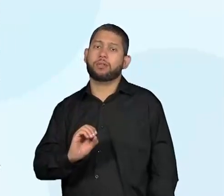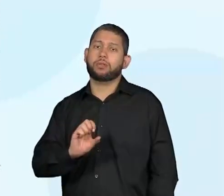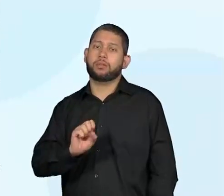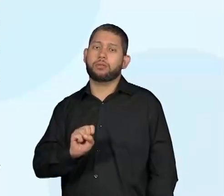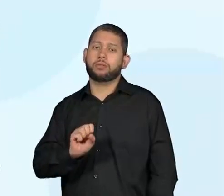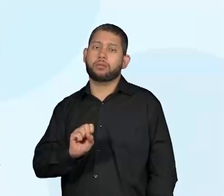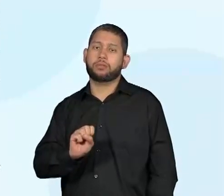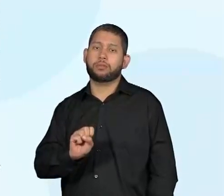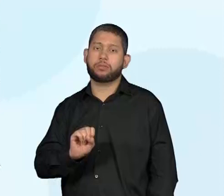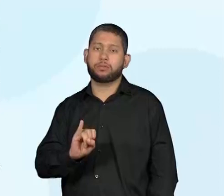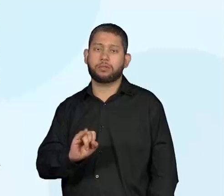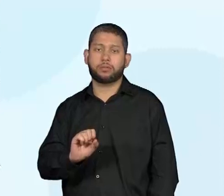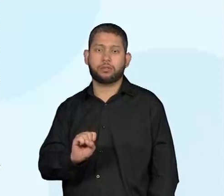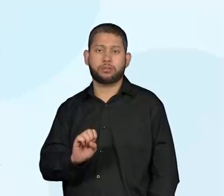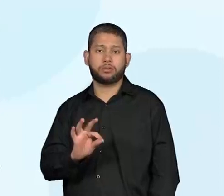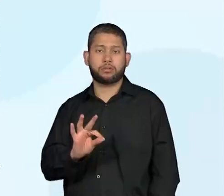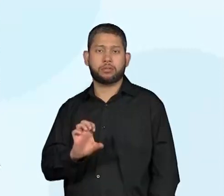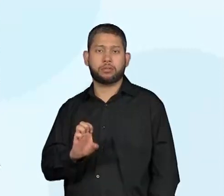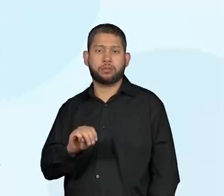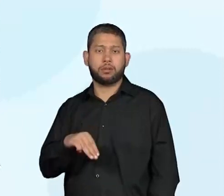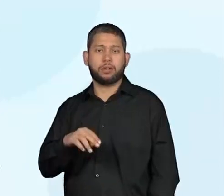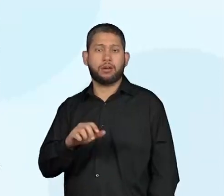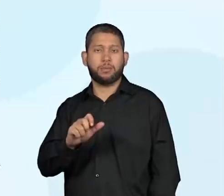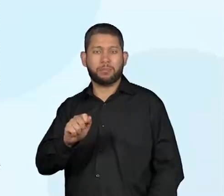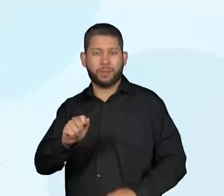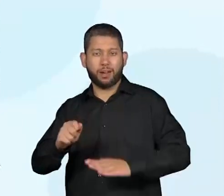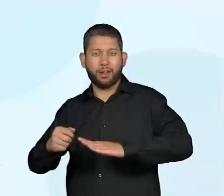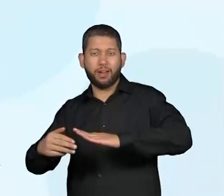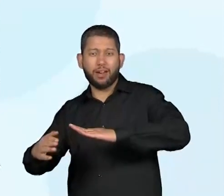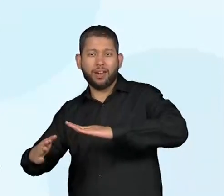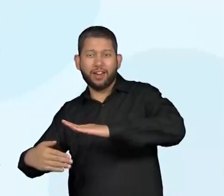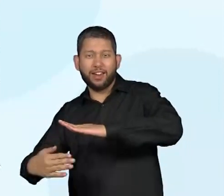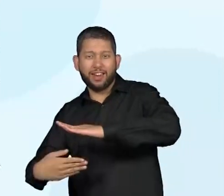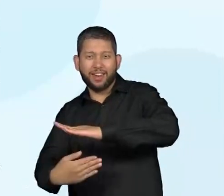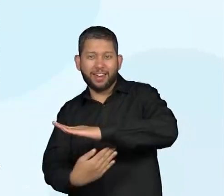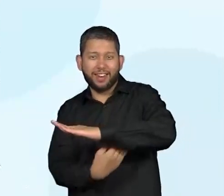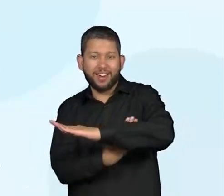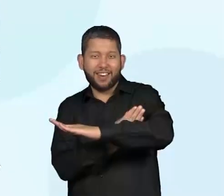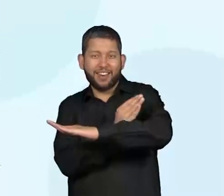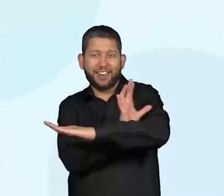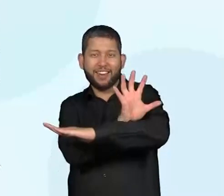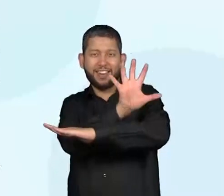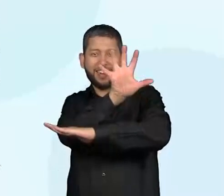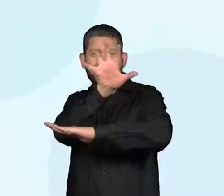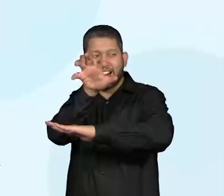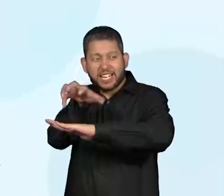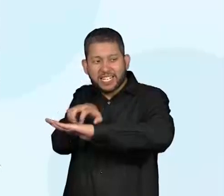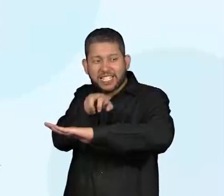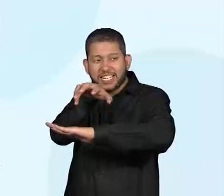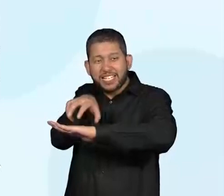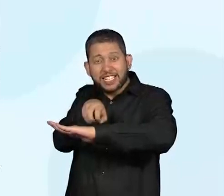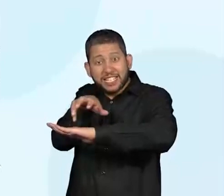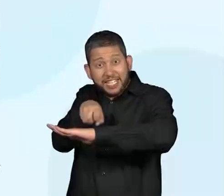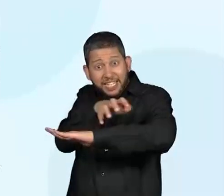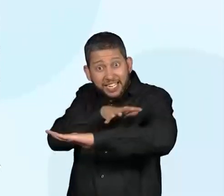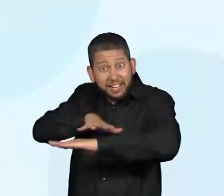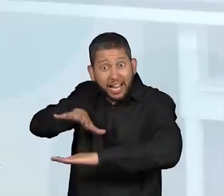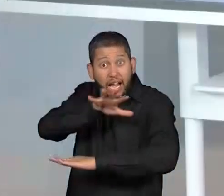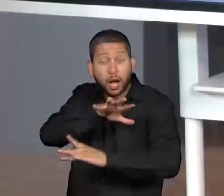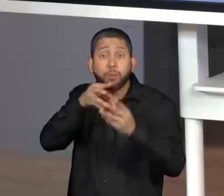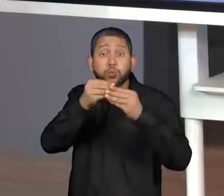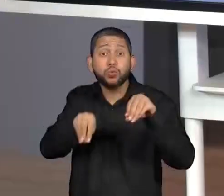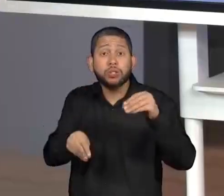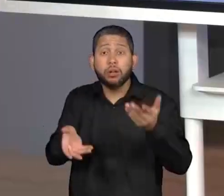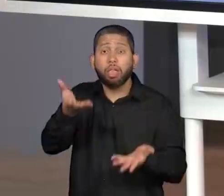vezes irreversíveis. Então, existe também o extrativismo predatório, só que não é o que os